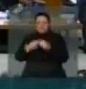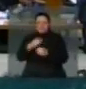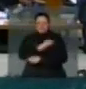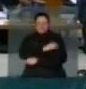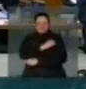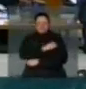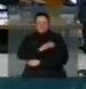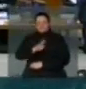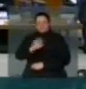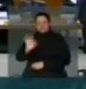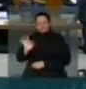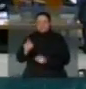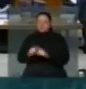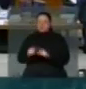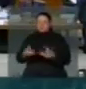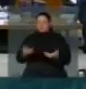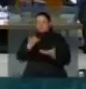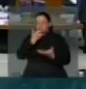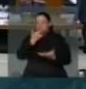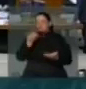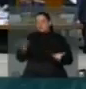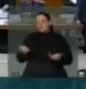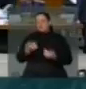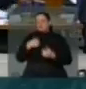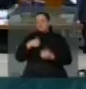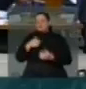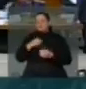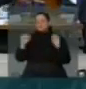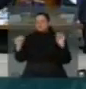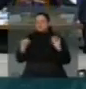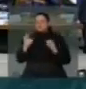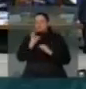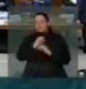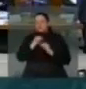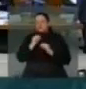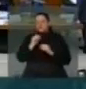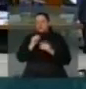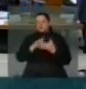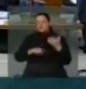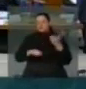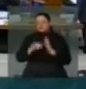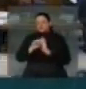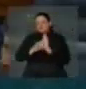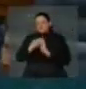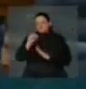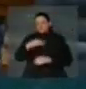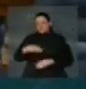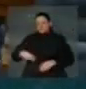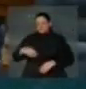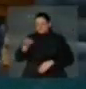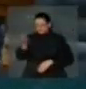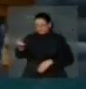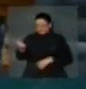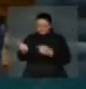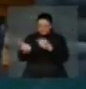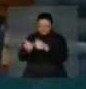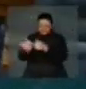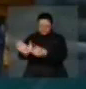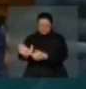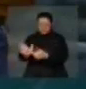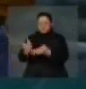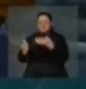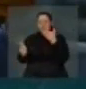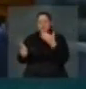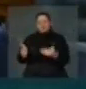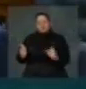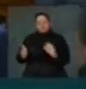Baixada Fluminense. E eu queria registrar aqui, estou fazendo um ofício ao ministro Kassab, solicitando que o Ministério das